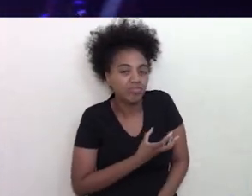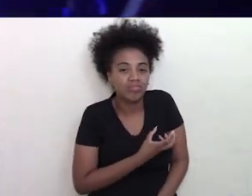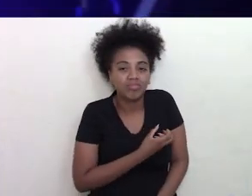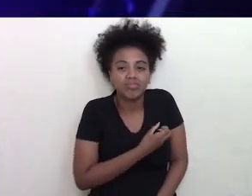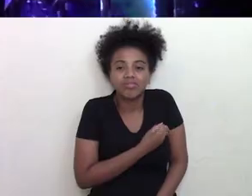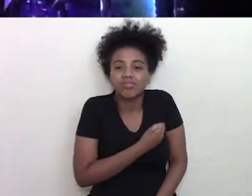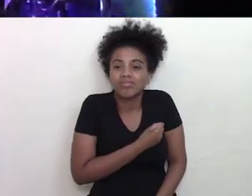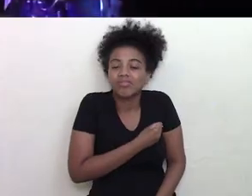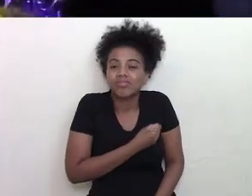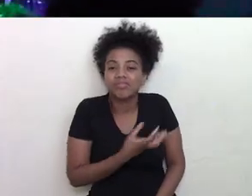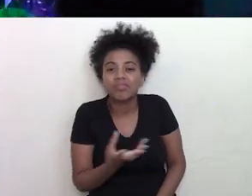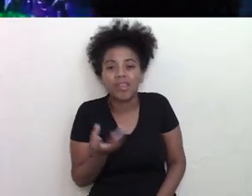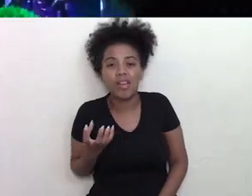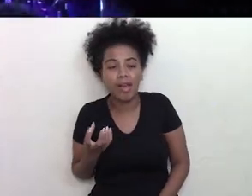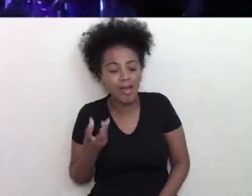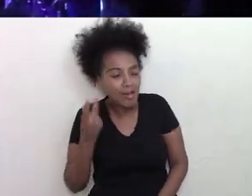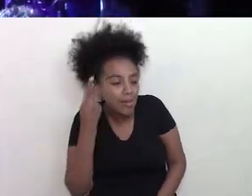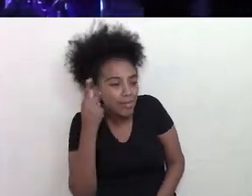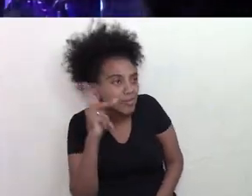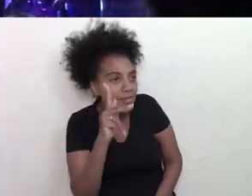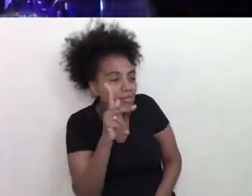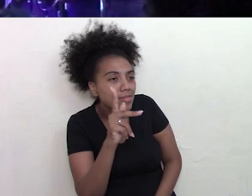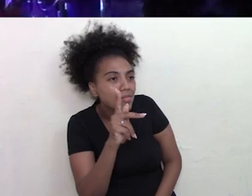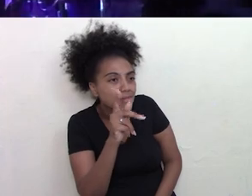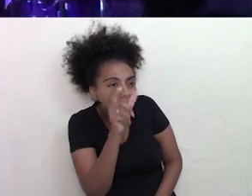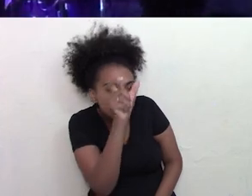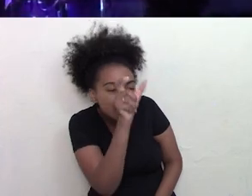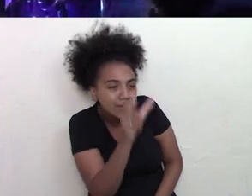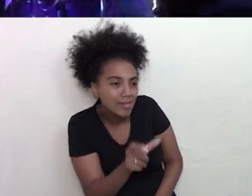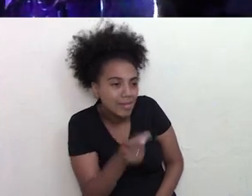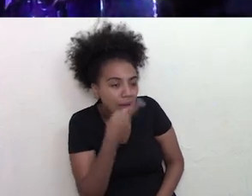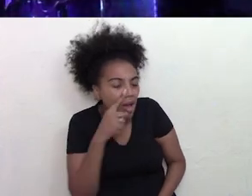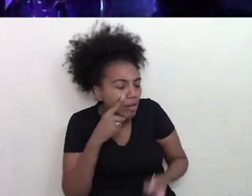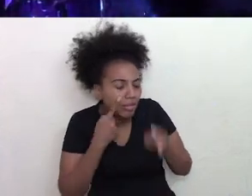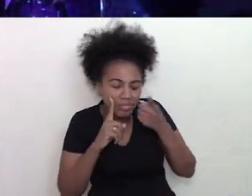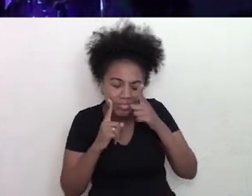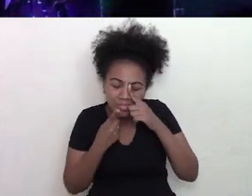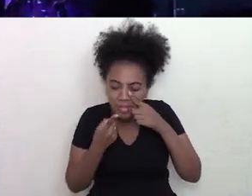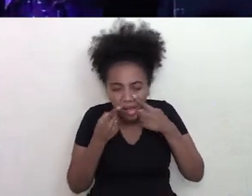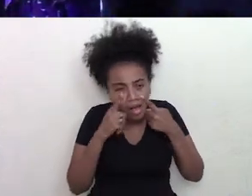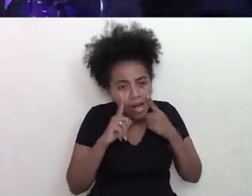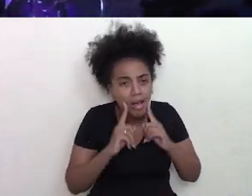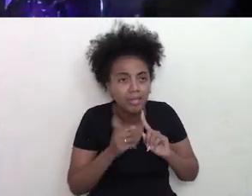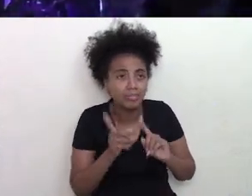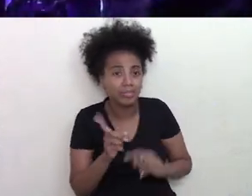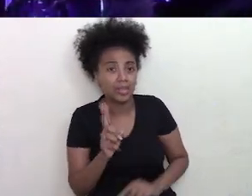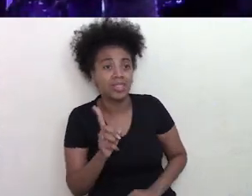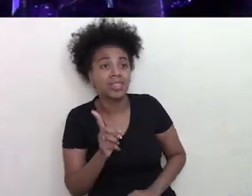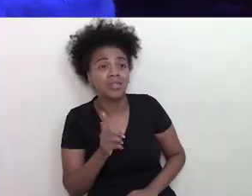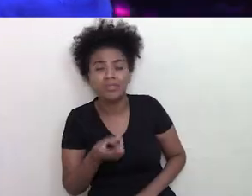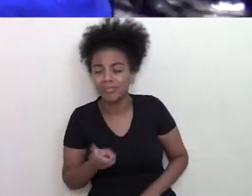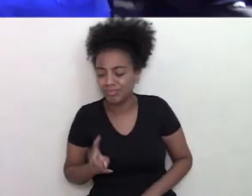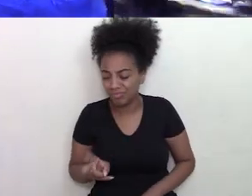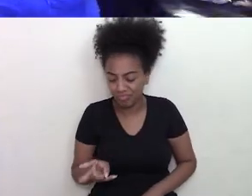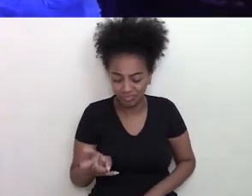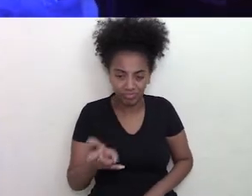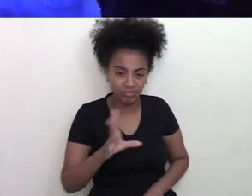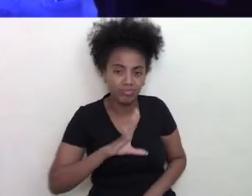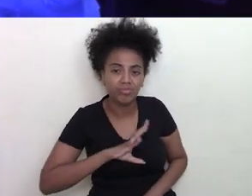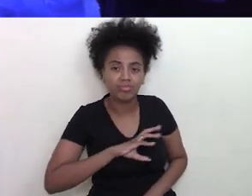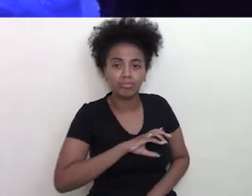naturalmente. Eu não quero ver você chorar. Deixa que o